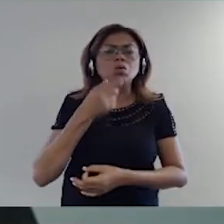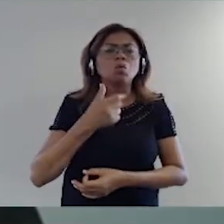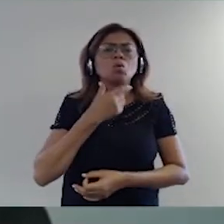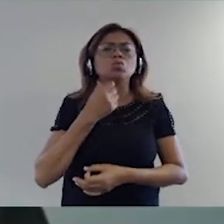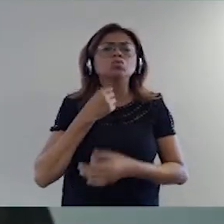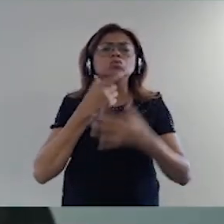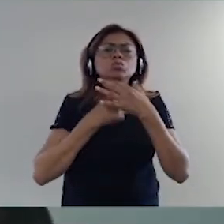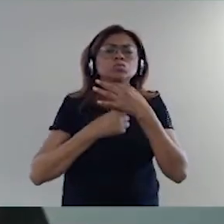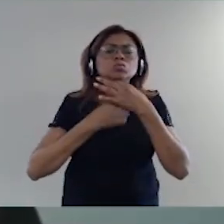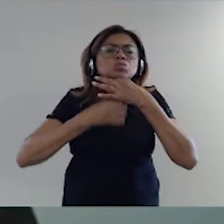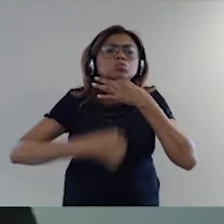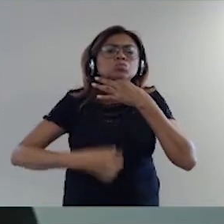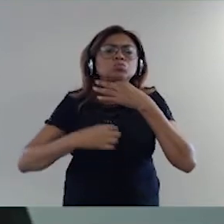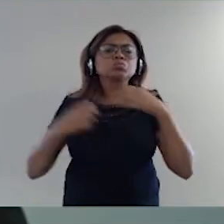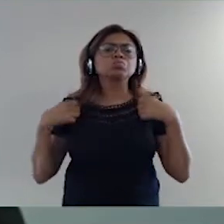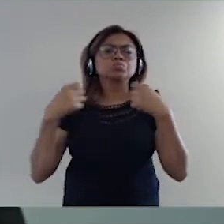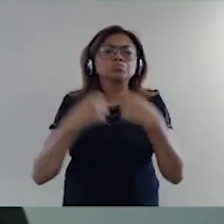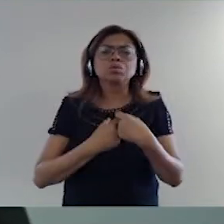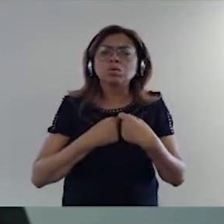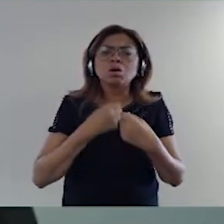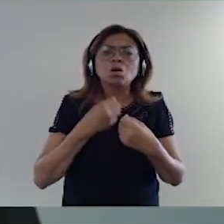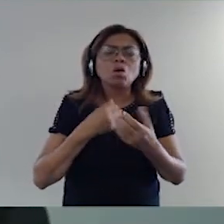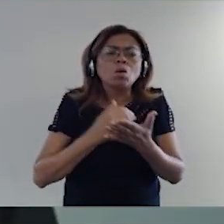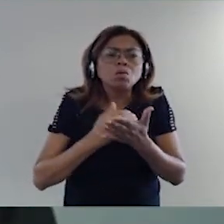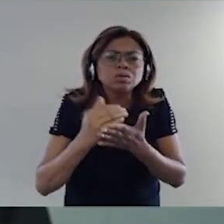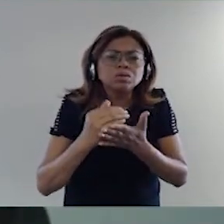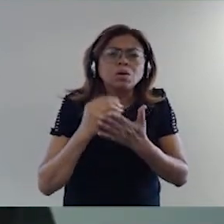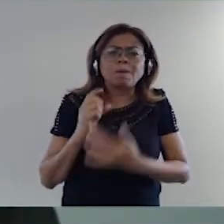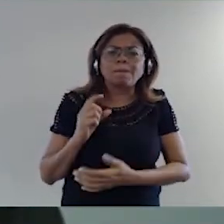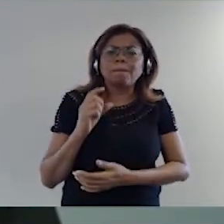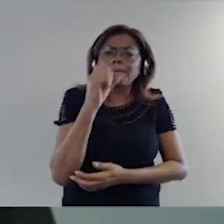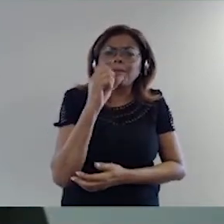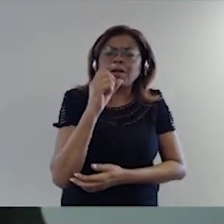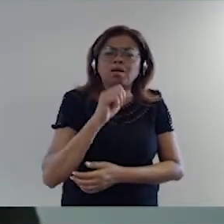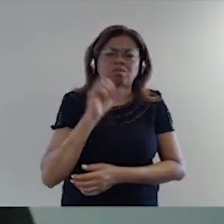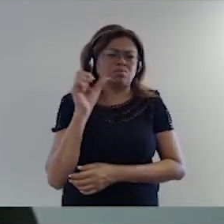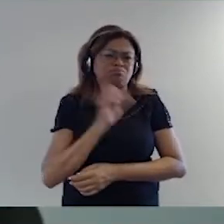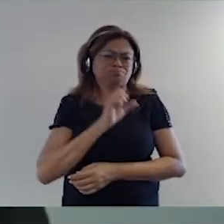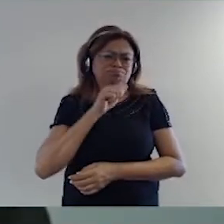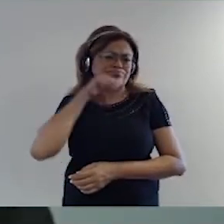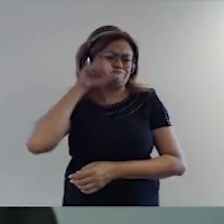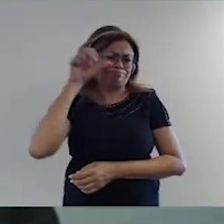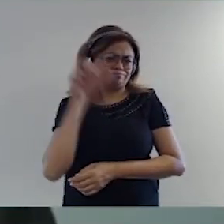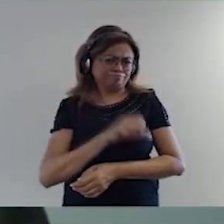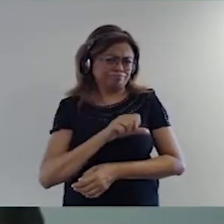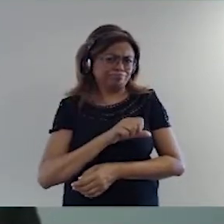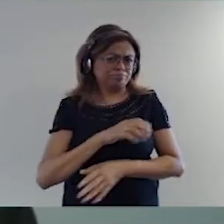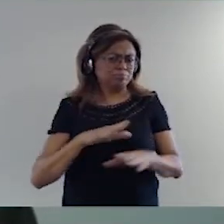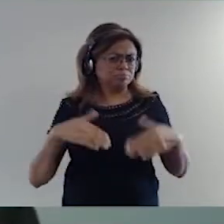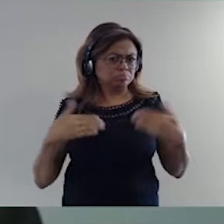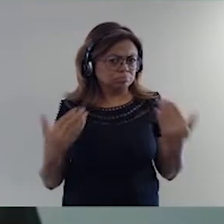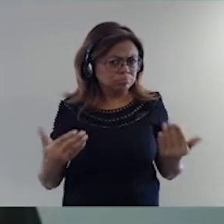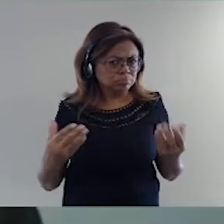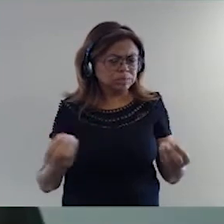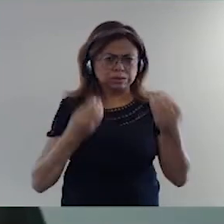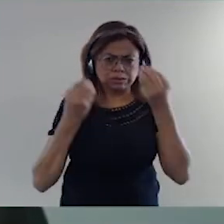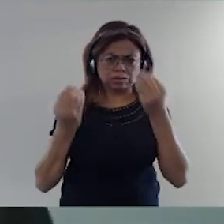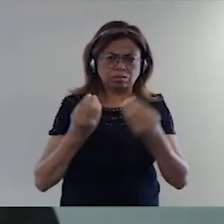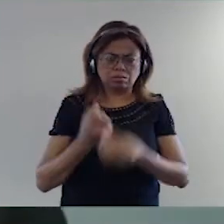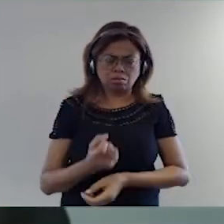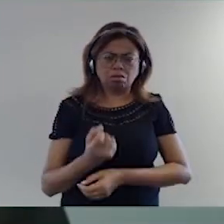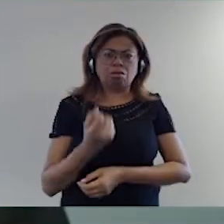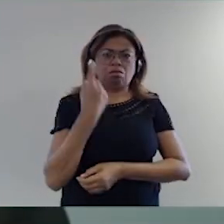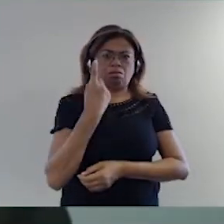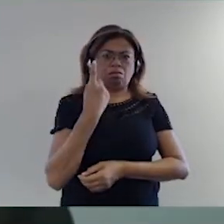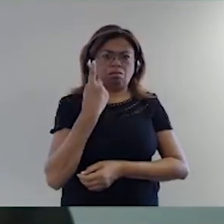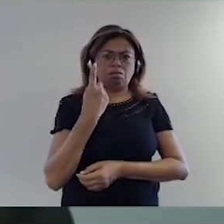magistrado profere palavras de baixo calão. Eu não vou entrar em nenhum mérito para quem foram proferidas, porque essa, a quem